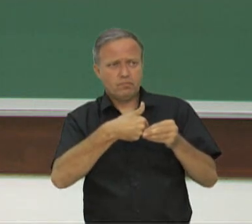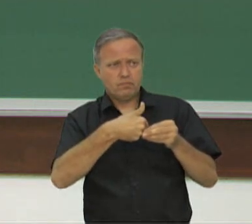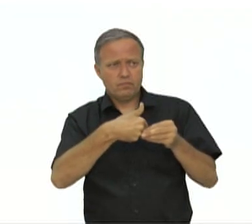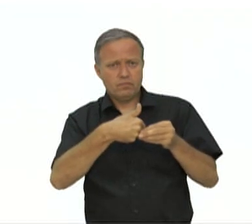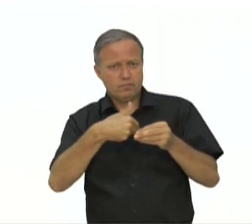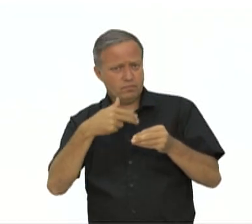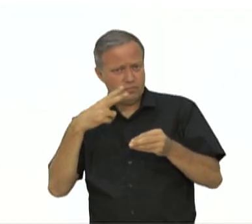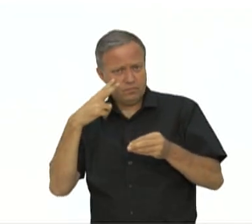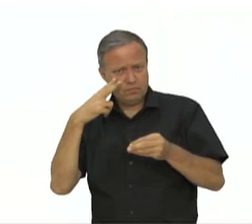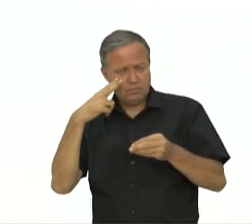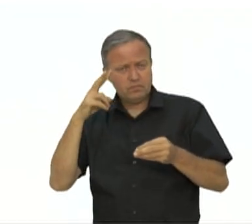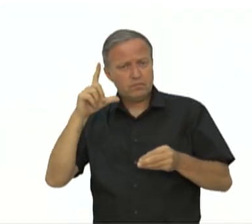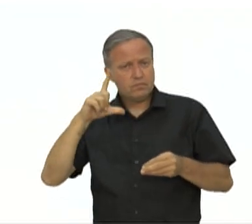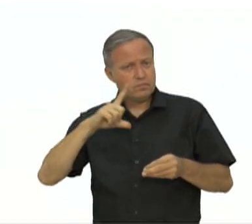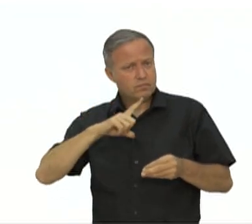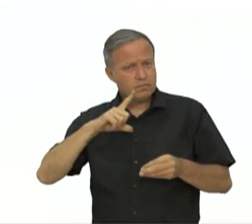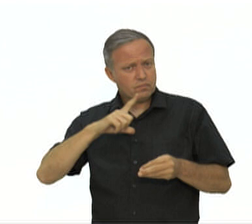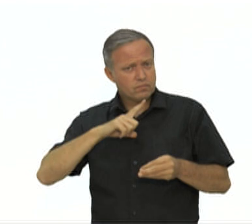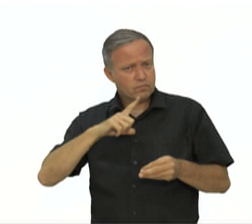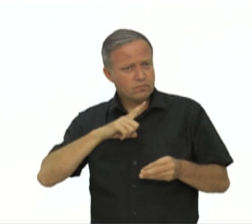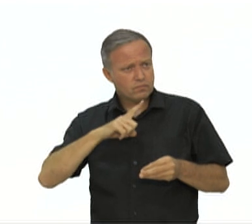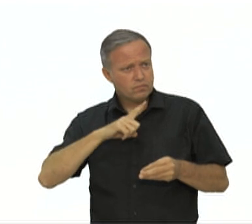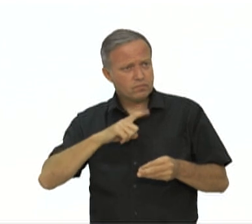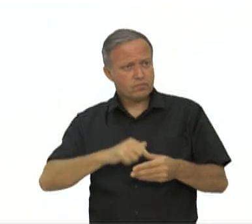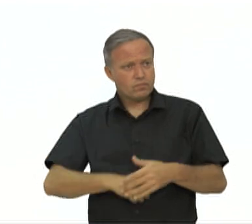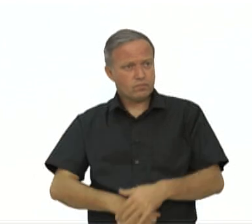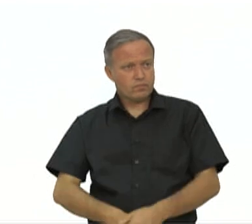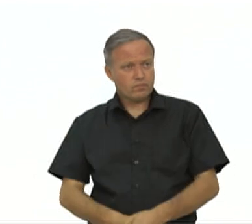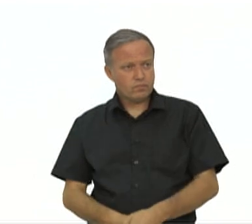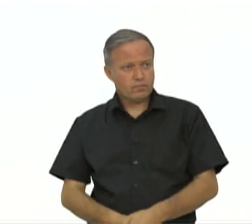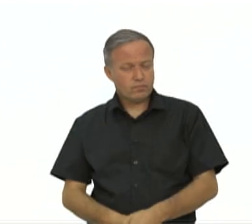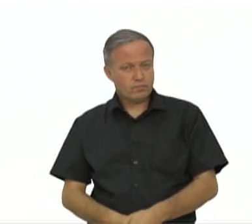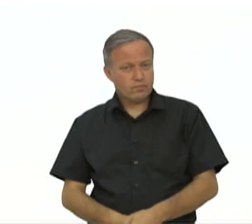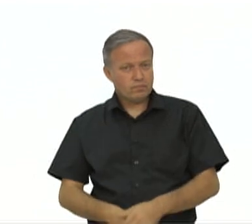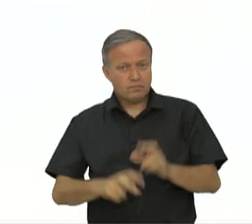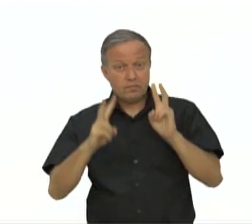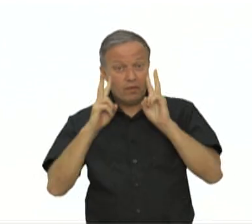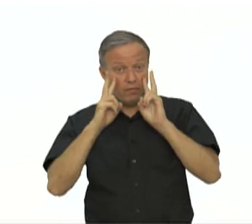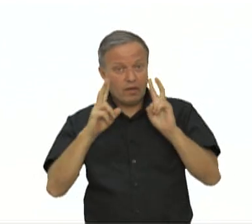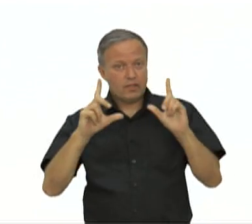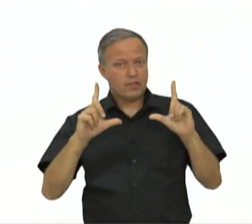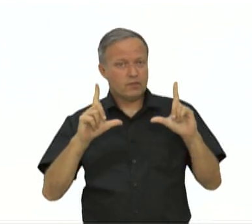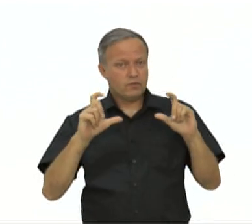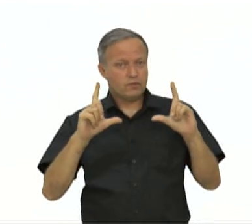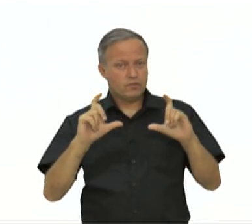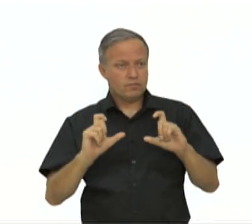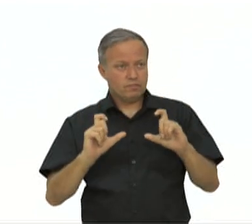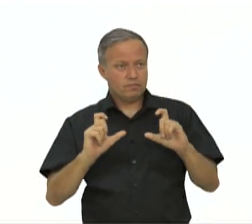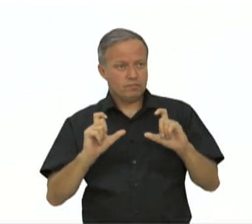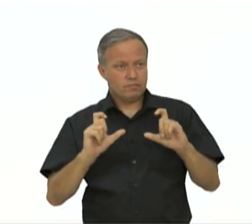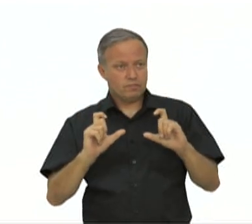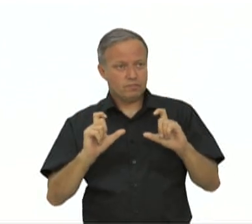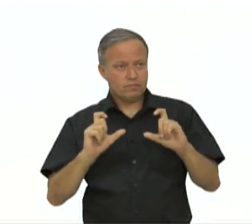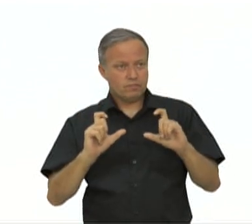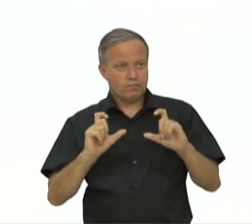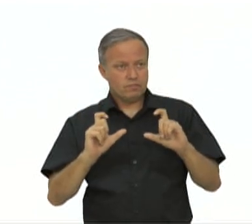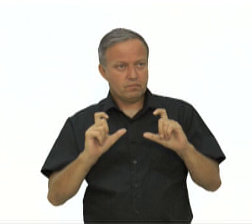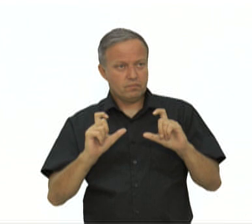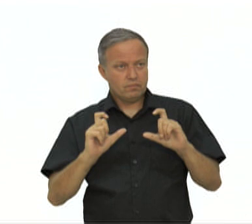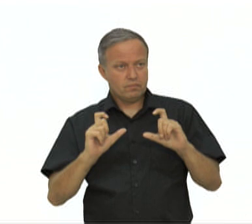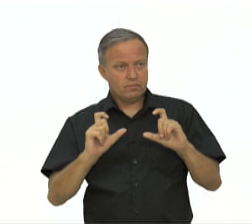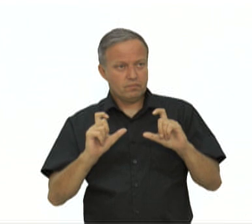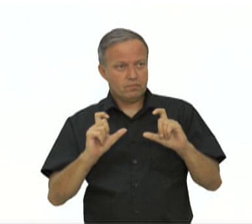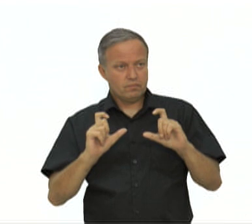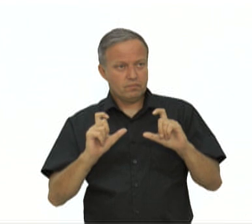na arte, pessoal, o que é uma instalação artística? Olhem aqui essas imagens. Eu tenho duas imagens da